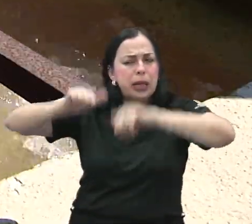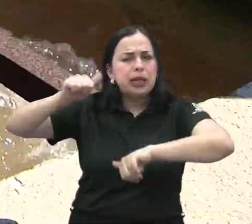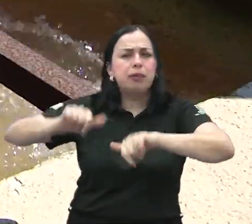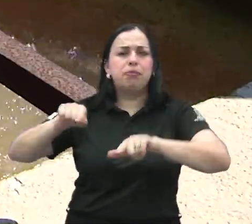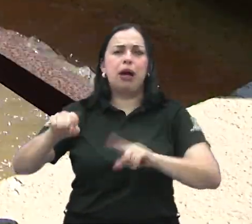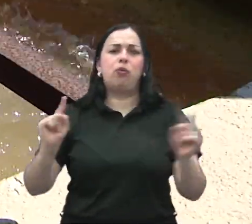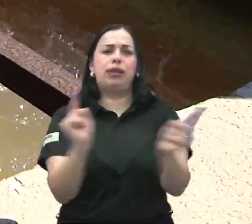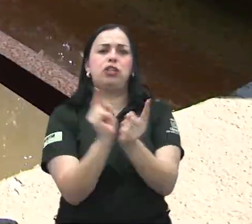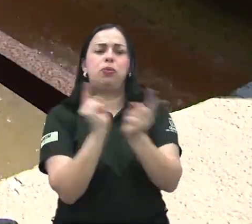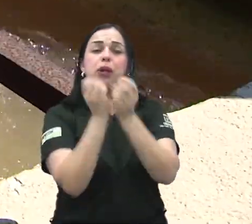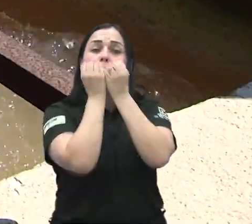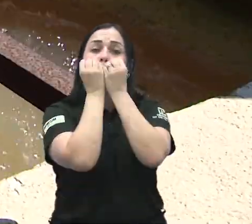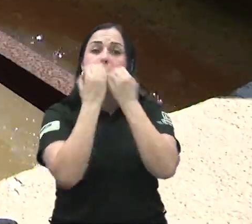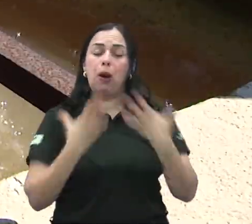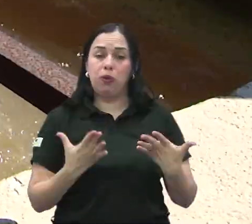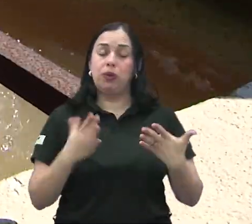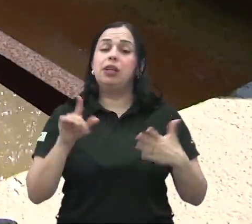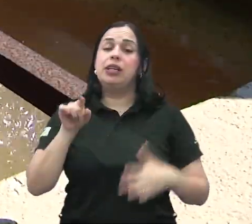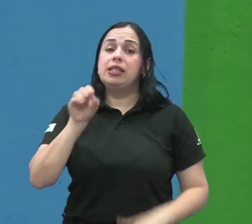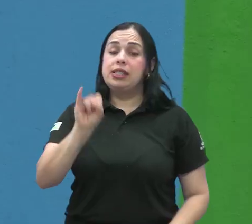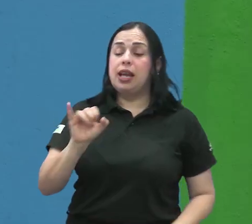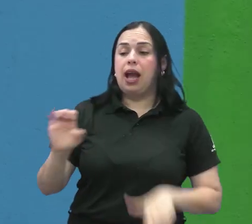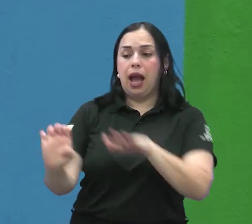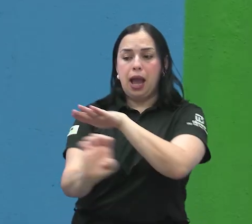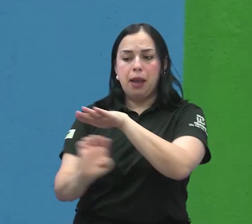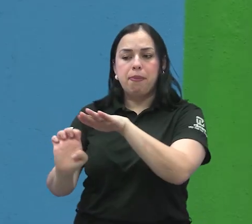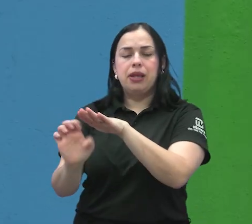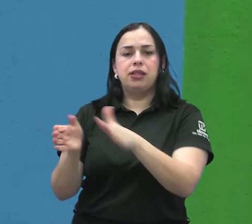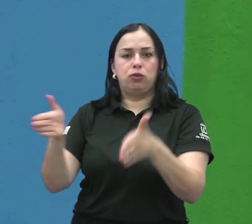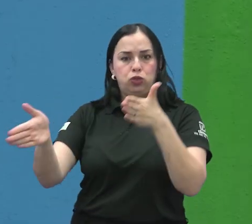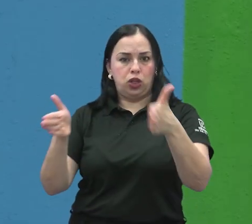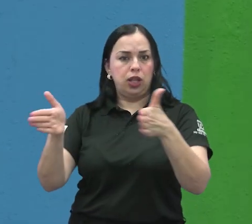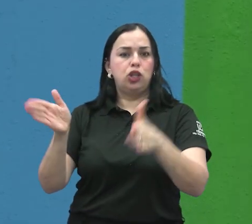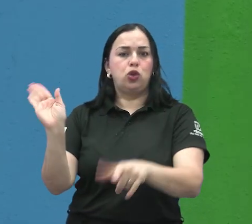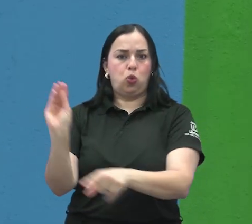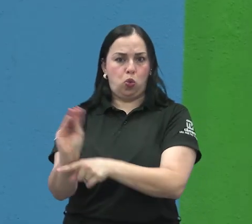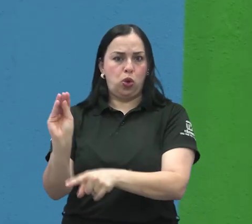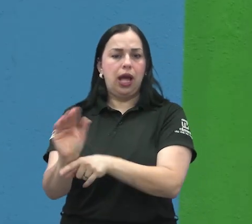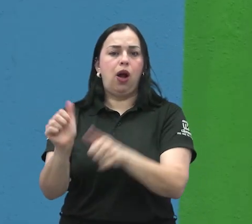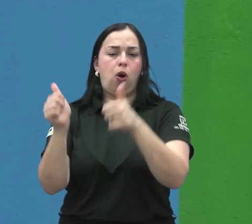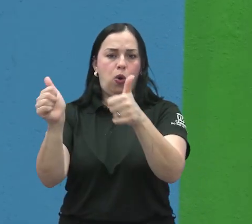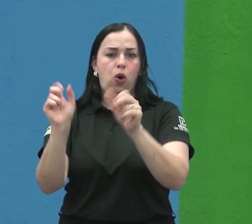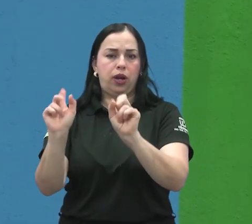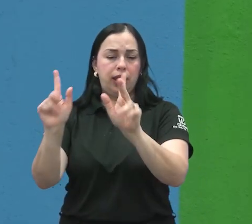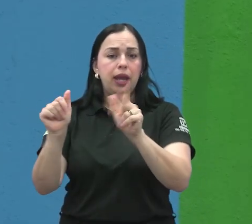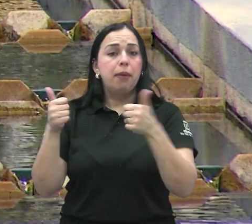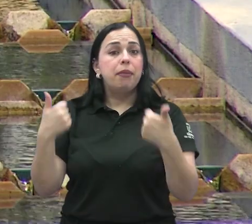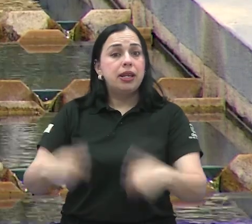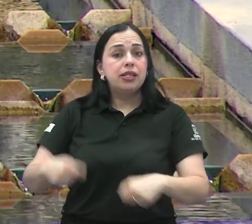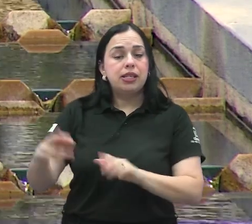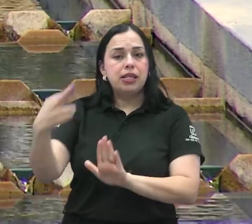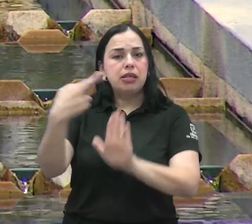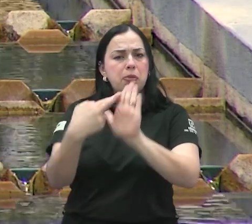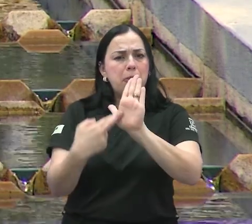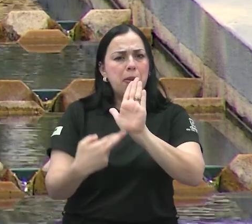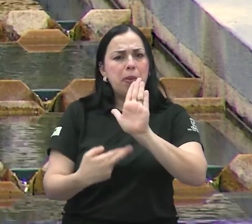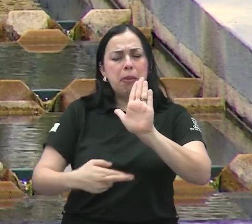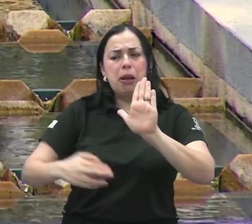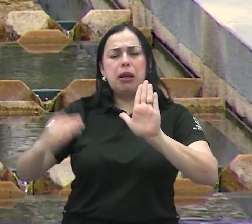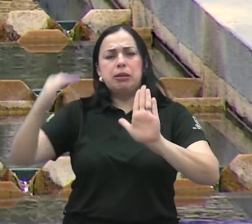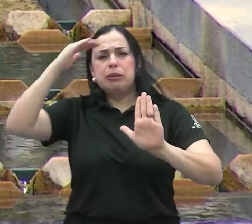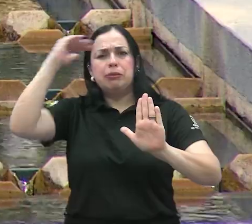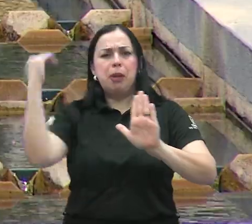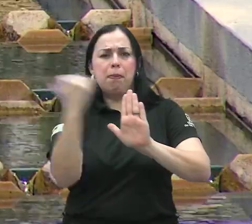para garantir a boa execução do serviço. Quando a empresa recebe a concessão de um serviço público, ela precisa seguir